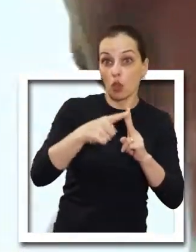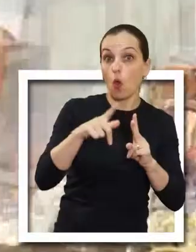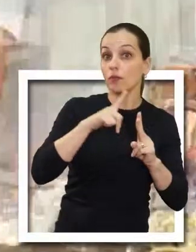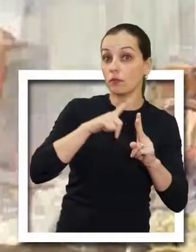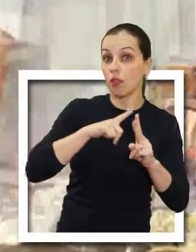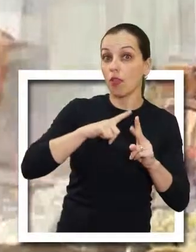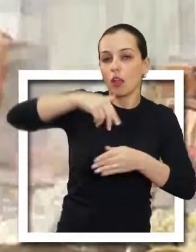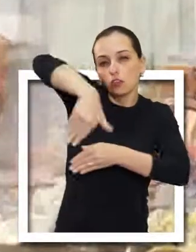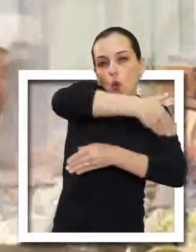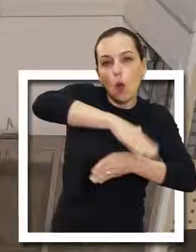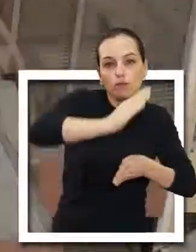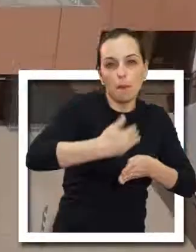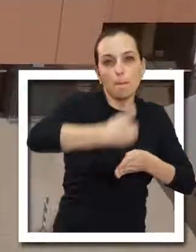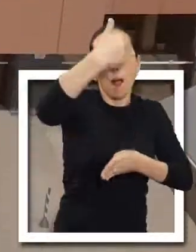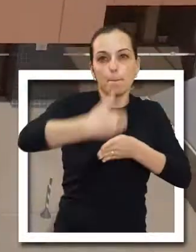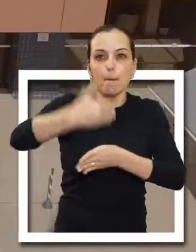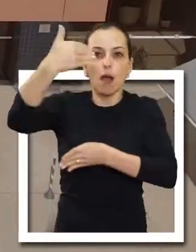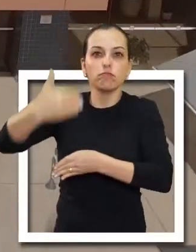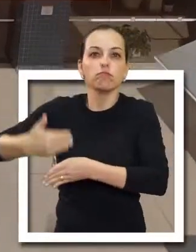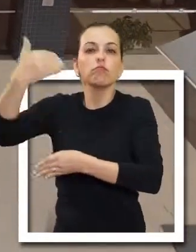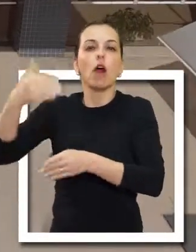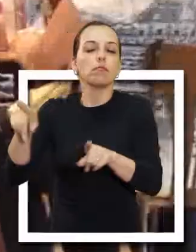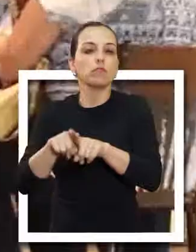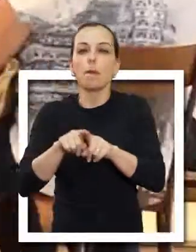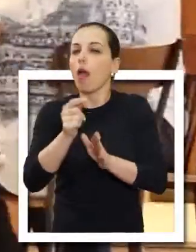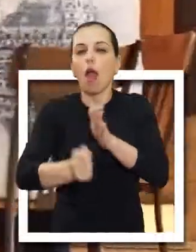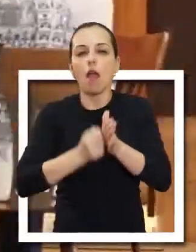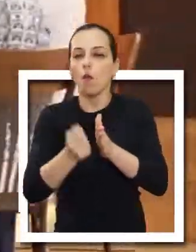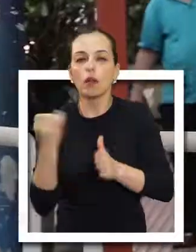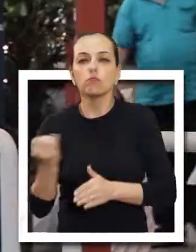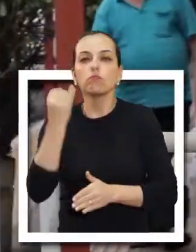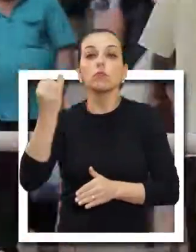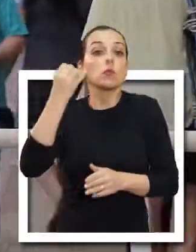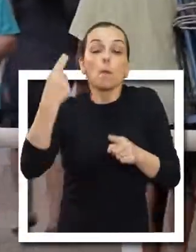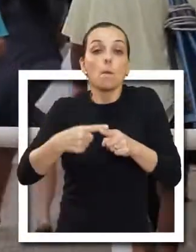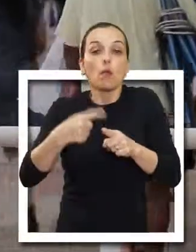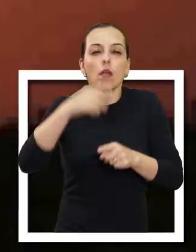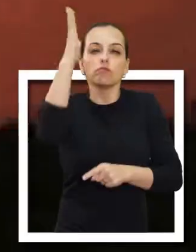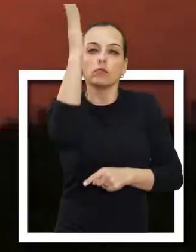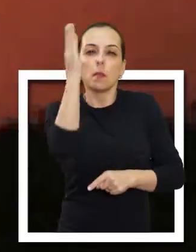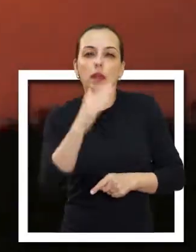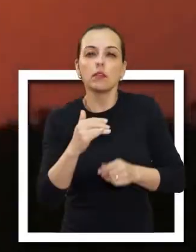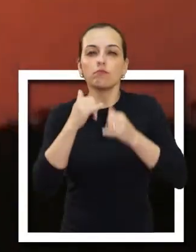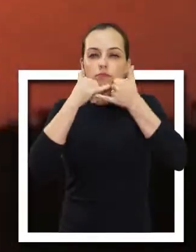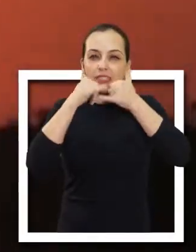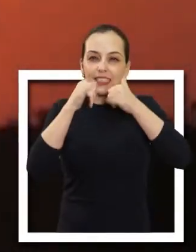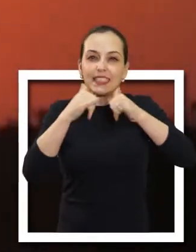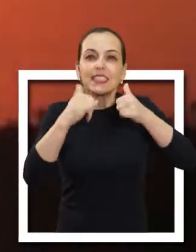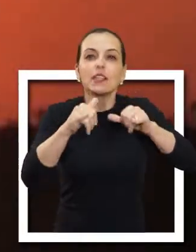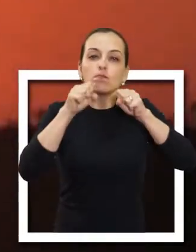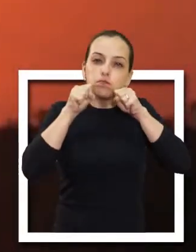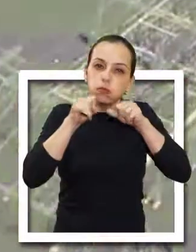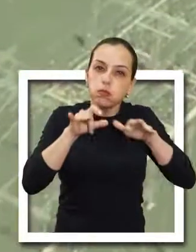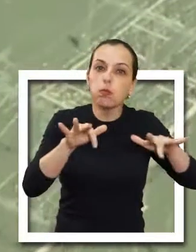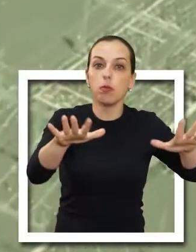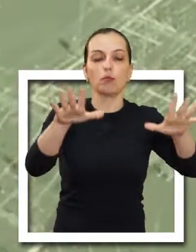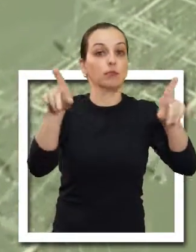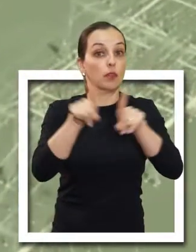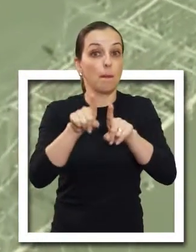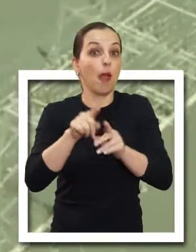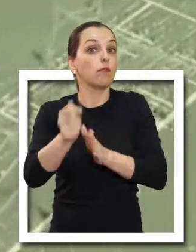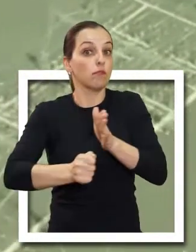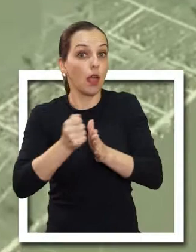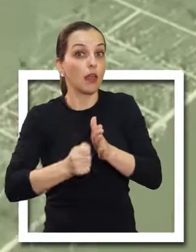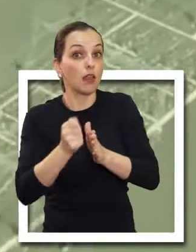comércio dinâmico, formado por dois shopping centers e diversos corredores comerciais. E desponta ainda como uma das maiores geradoras